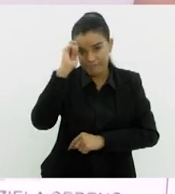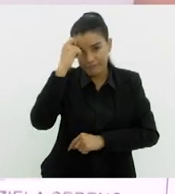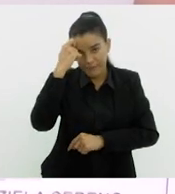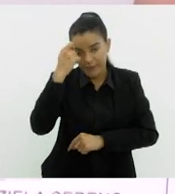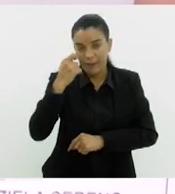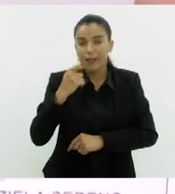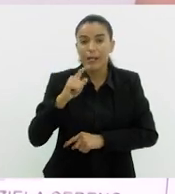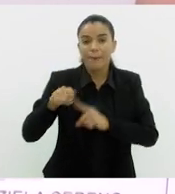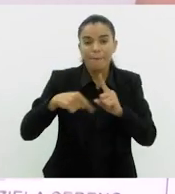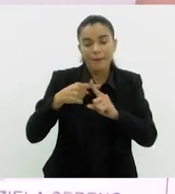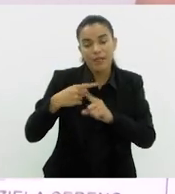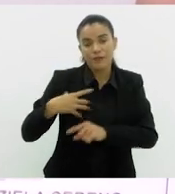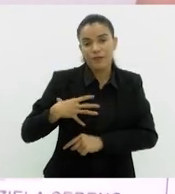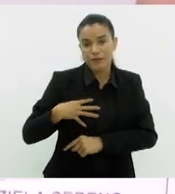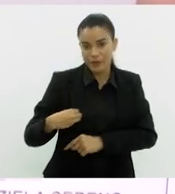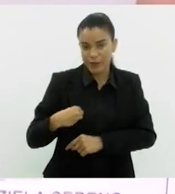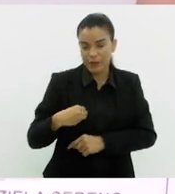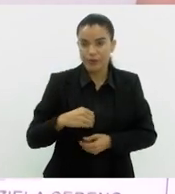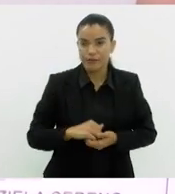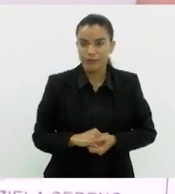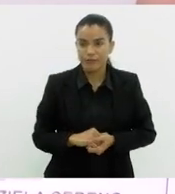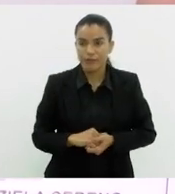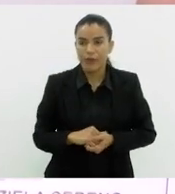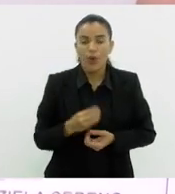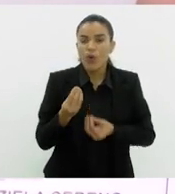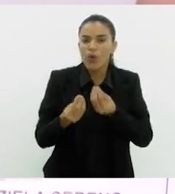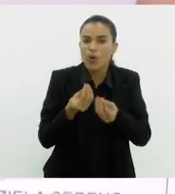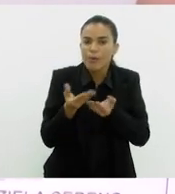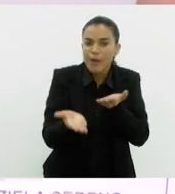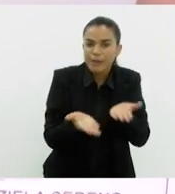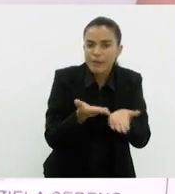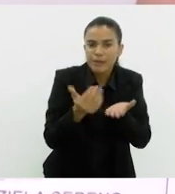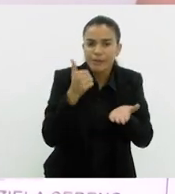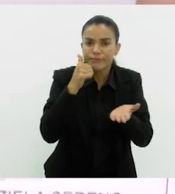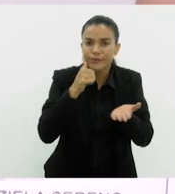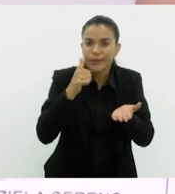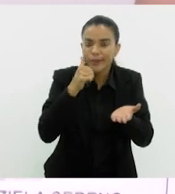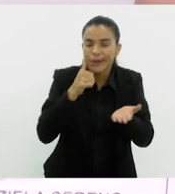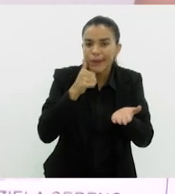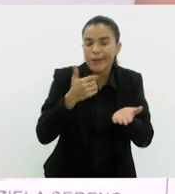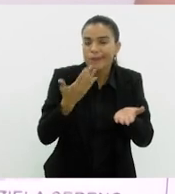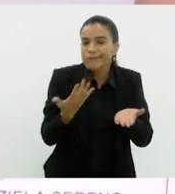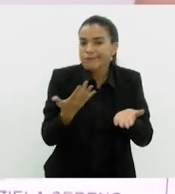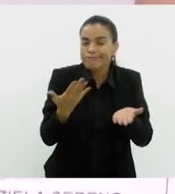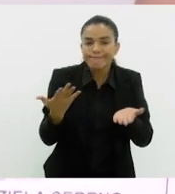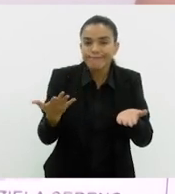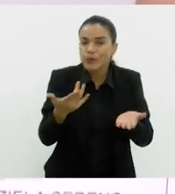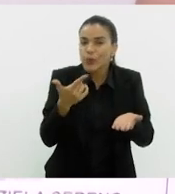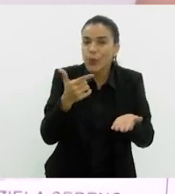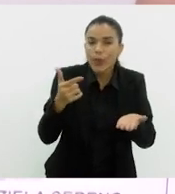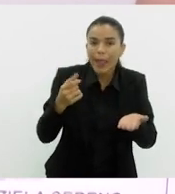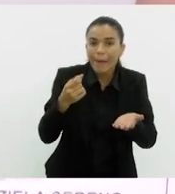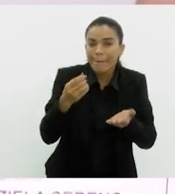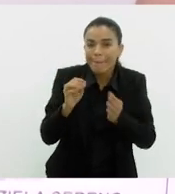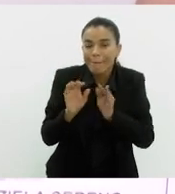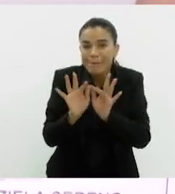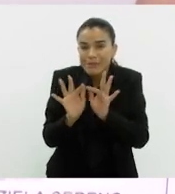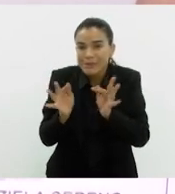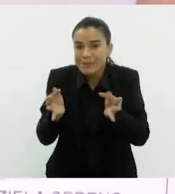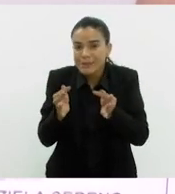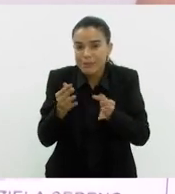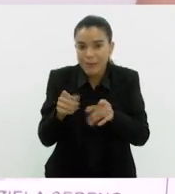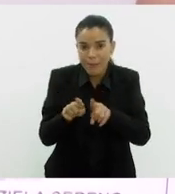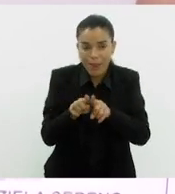tem como a gente atender essas mulheres, né, sem que a gente minimamente atendesse essas